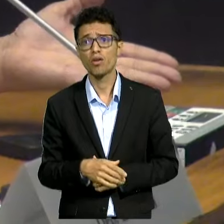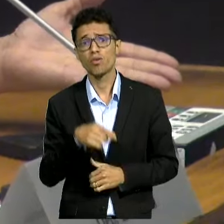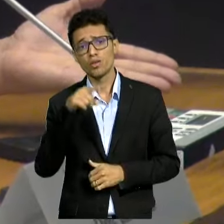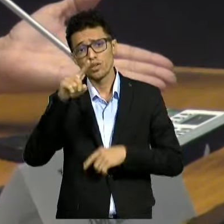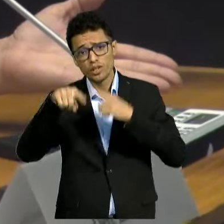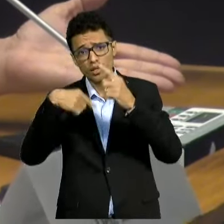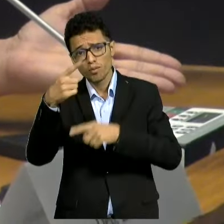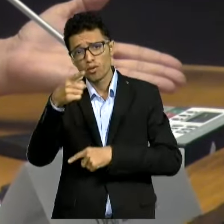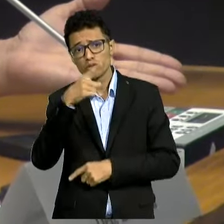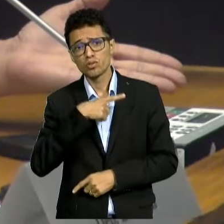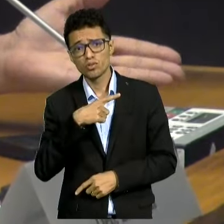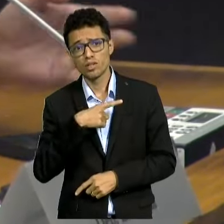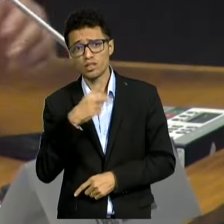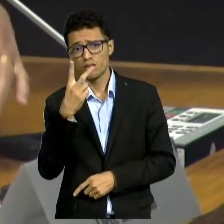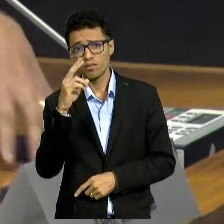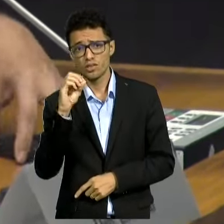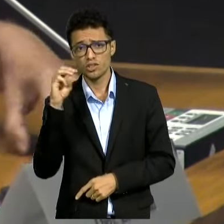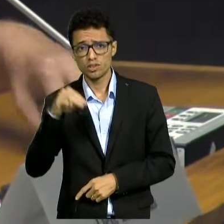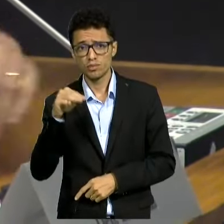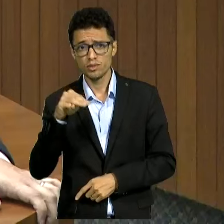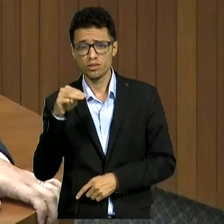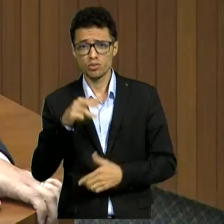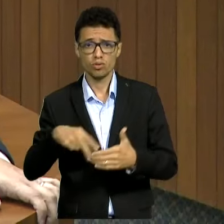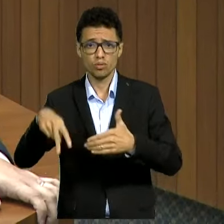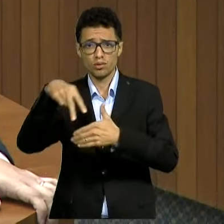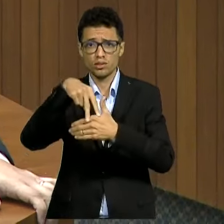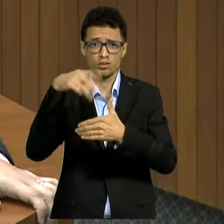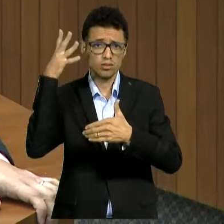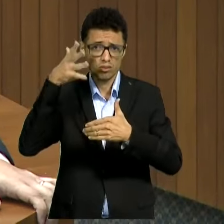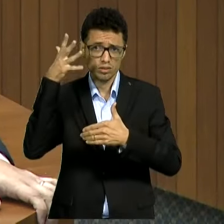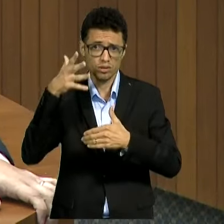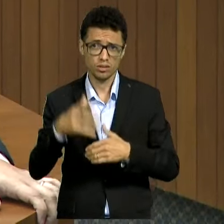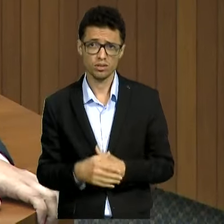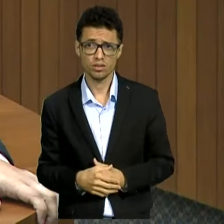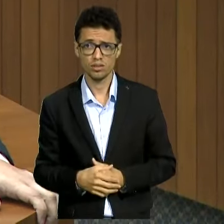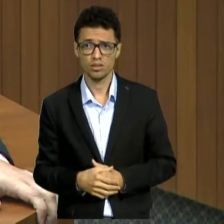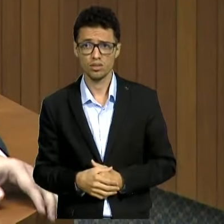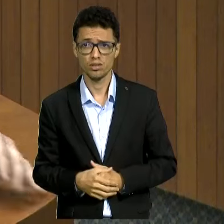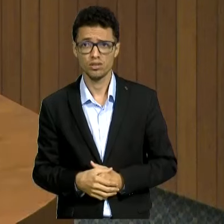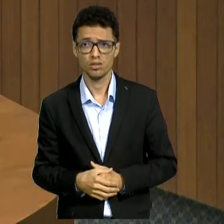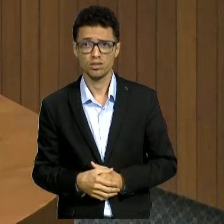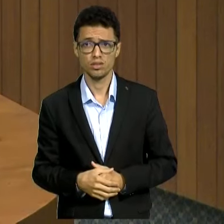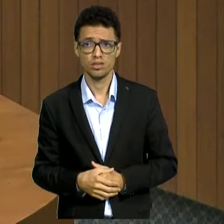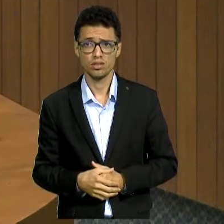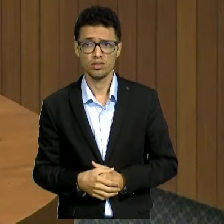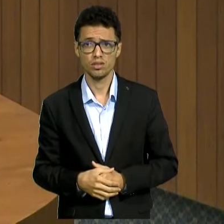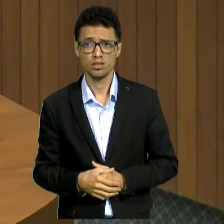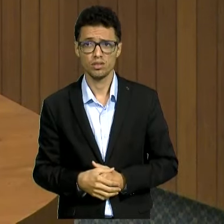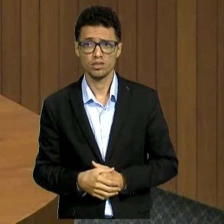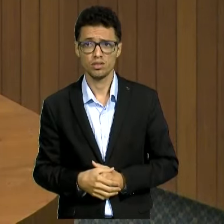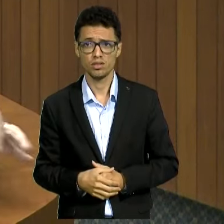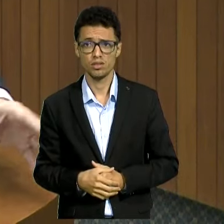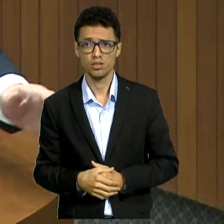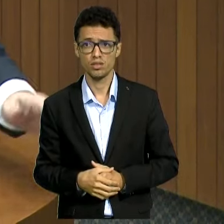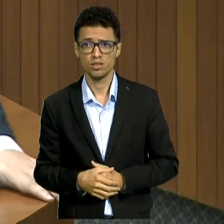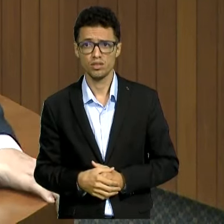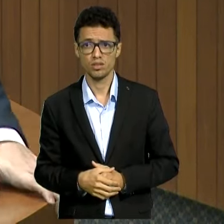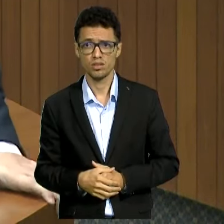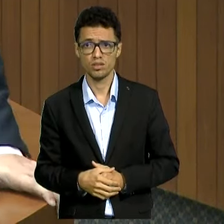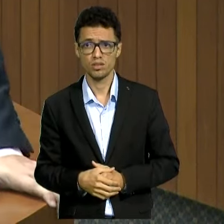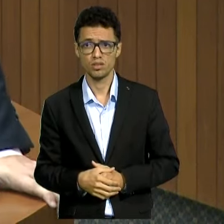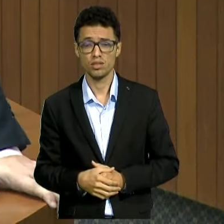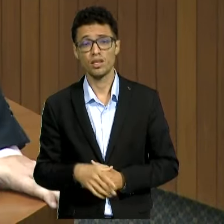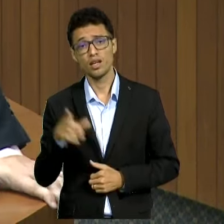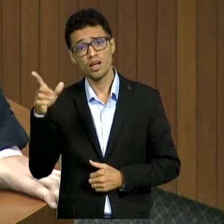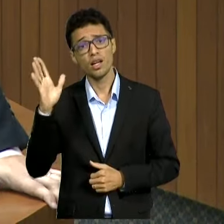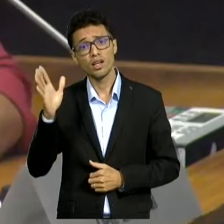permitiu a partear. Presidente, eu pediria o respeito à minha palavra. Deputada Mical, encerre para a gente poder passar a fala. Presidente, ele me deu a fala, presidente.